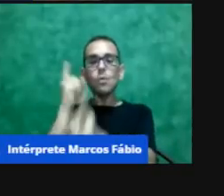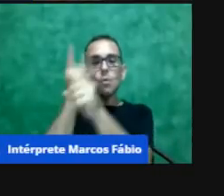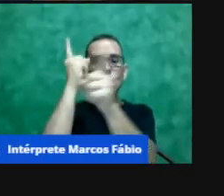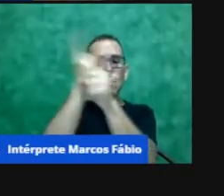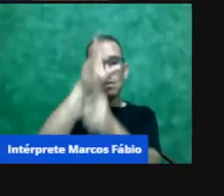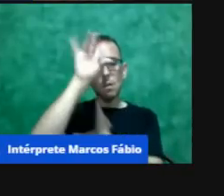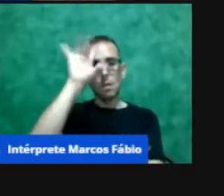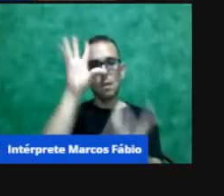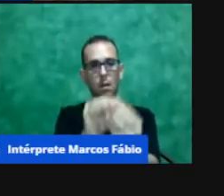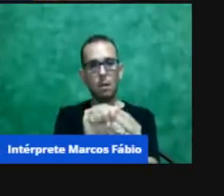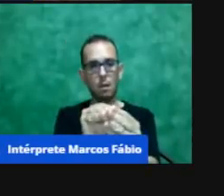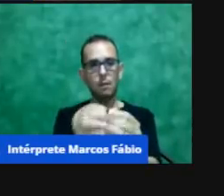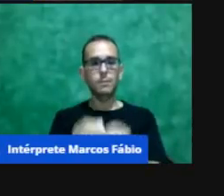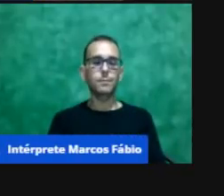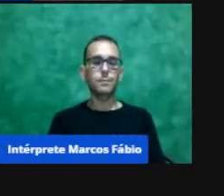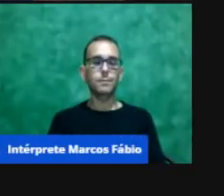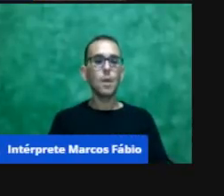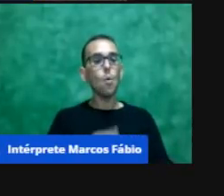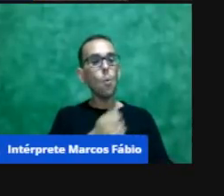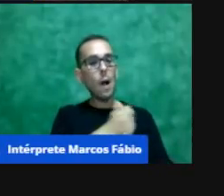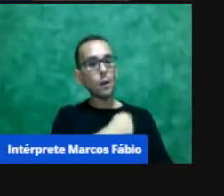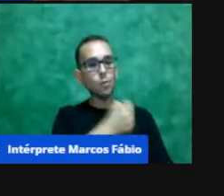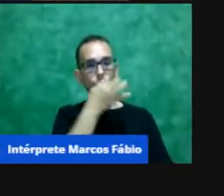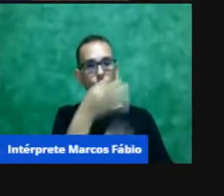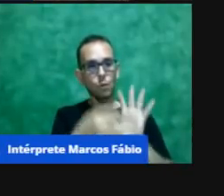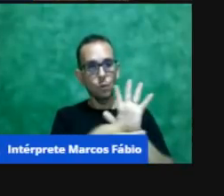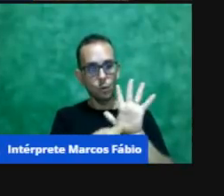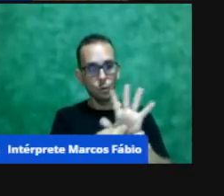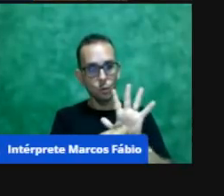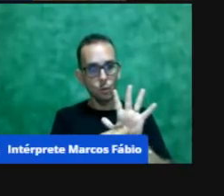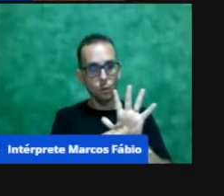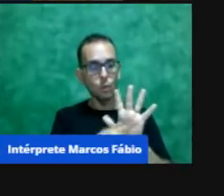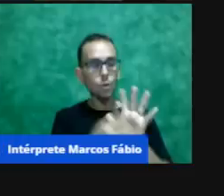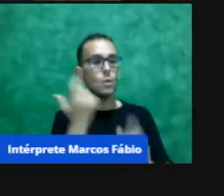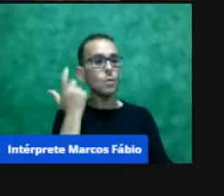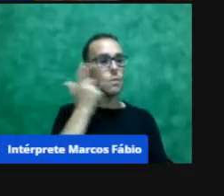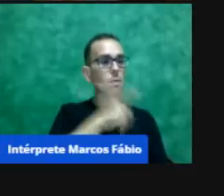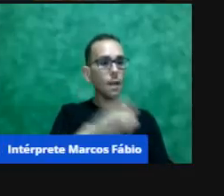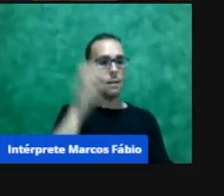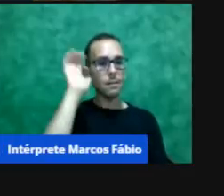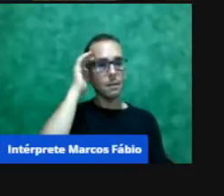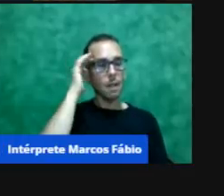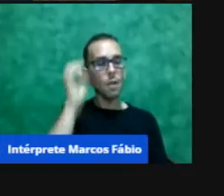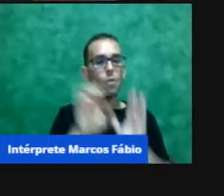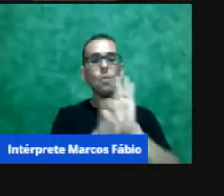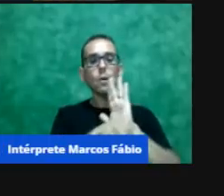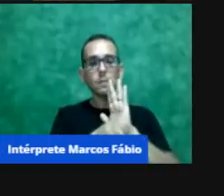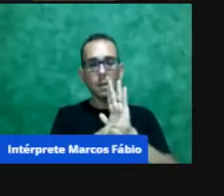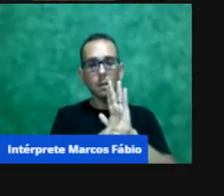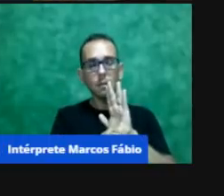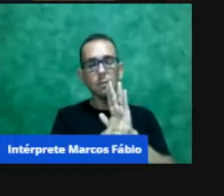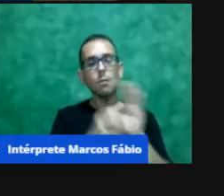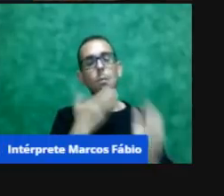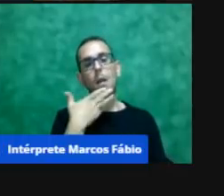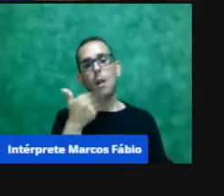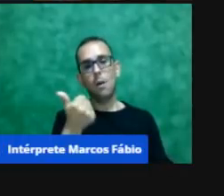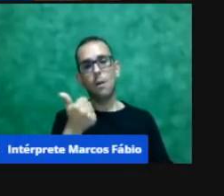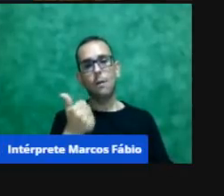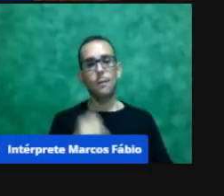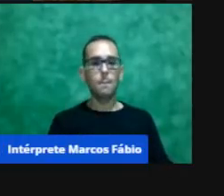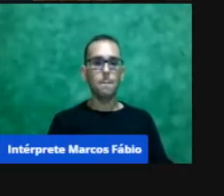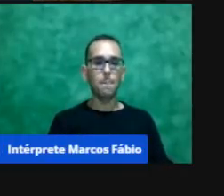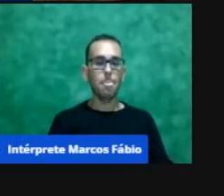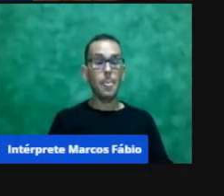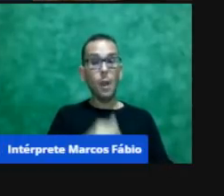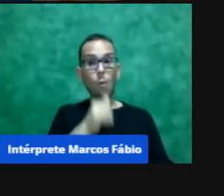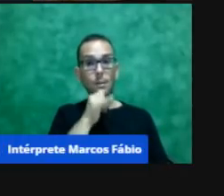solução. O aluno propõe e entende os conceitos com mais facilidade. Um